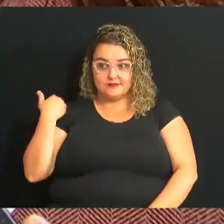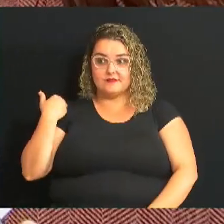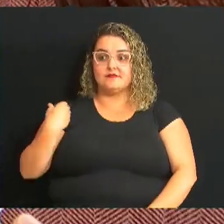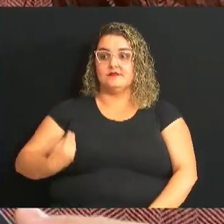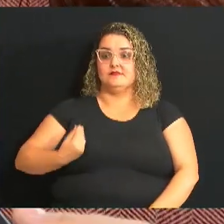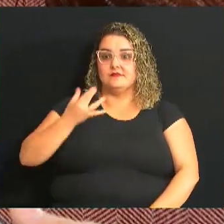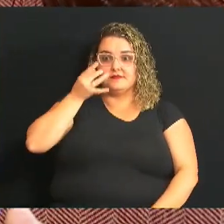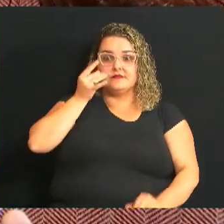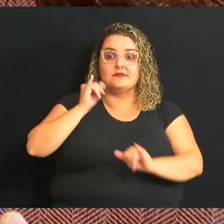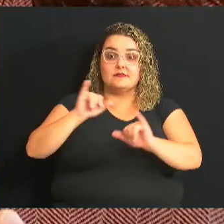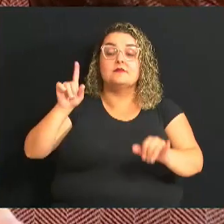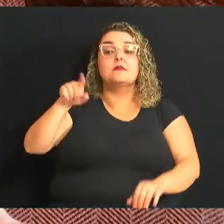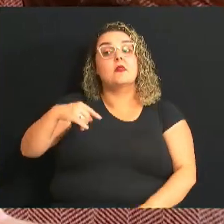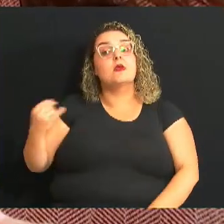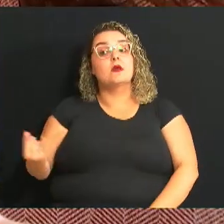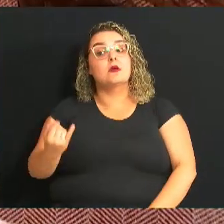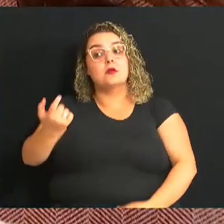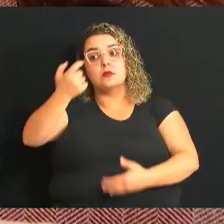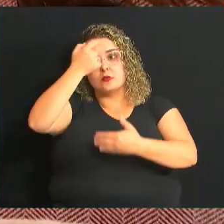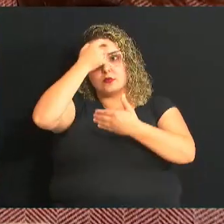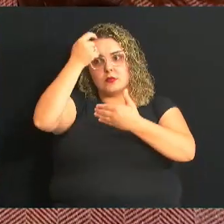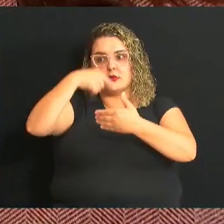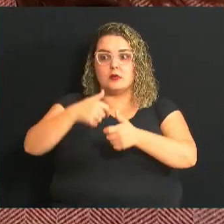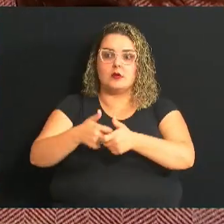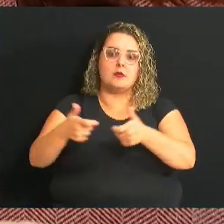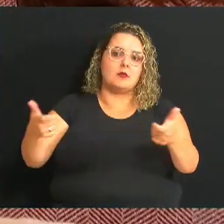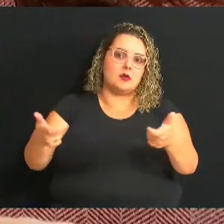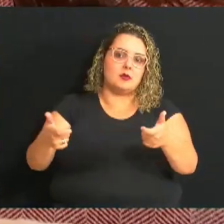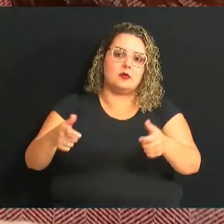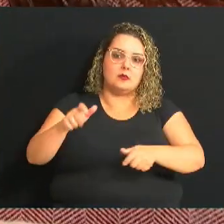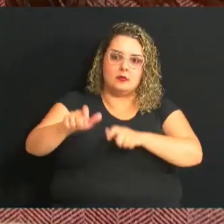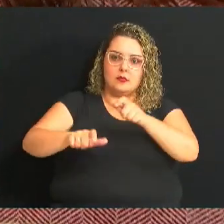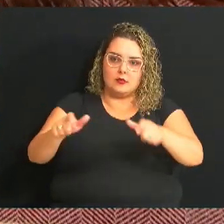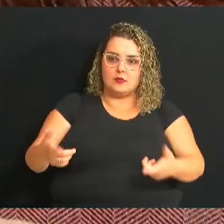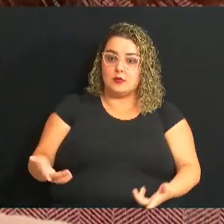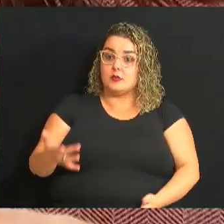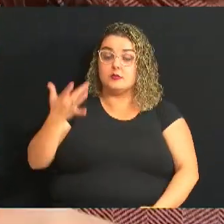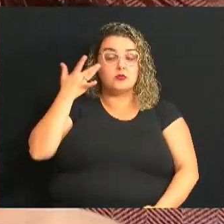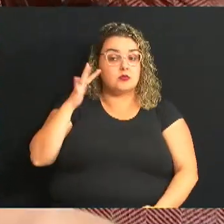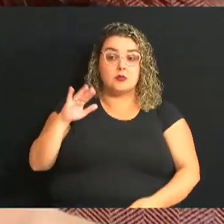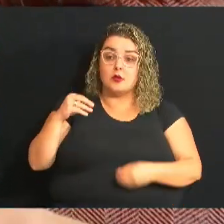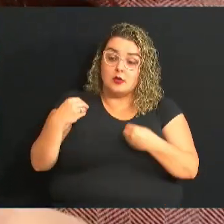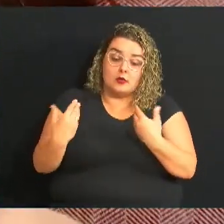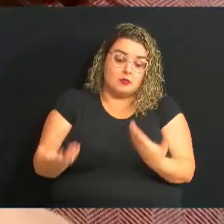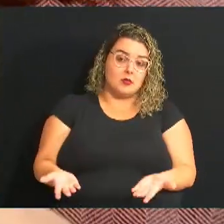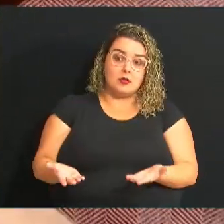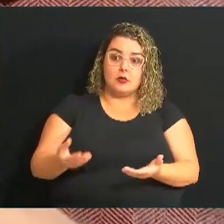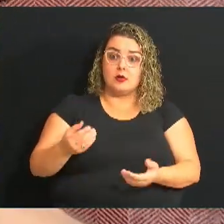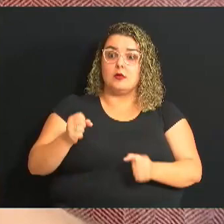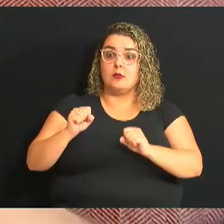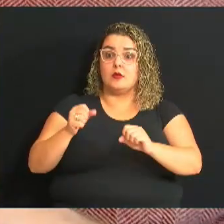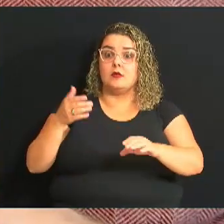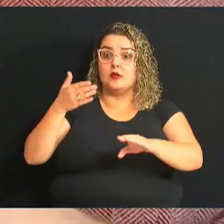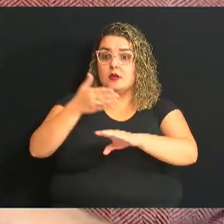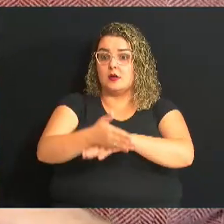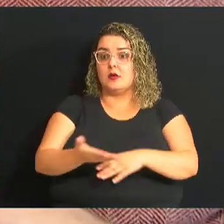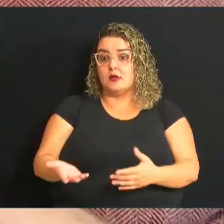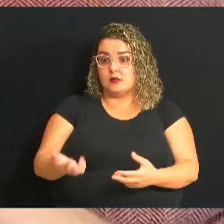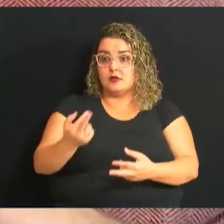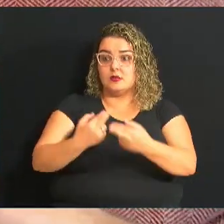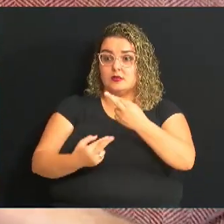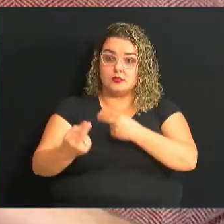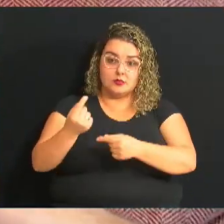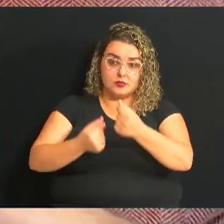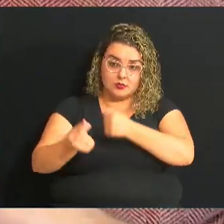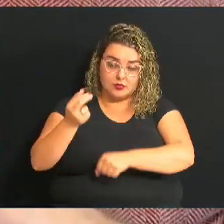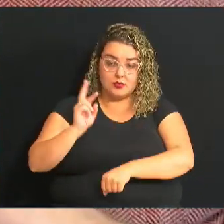muito importante conscientizar porque a maior parte da população não sabe que pode fazer a destinação desses recursos, né, de até 1%